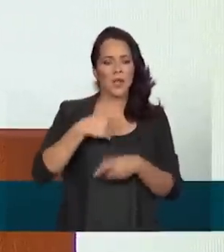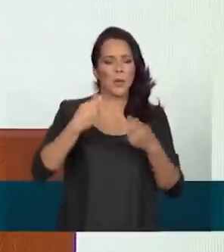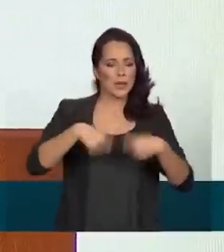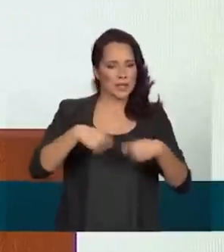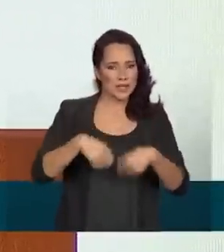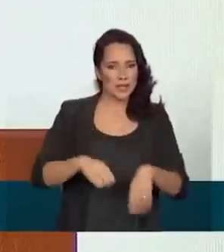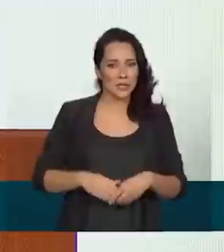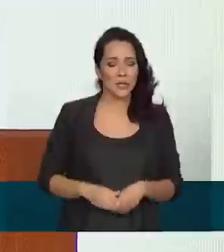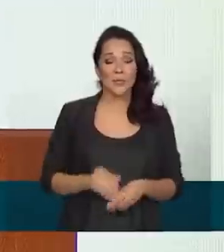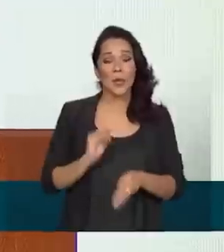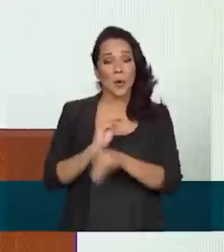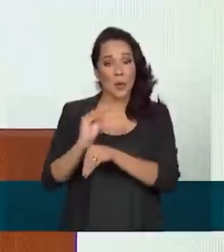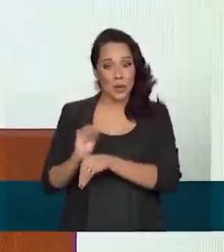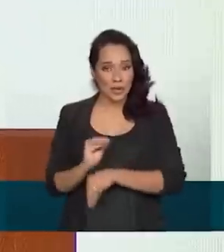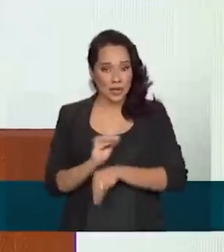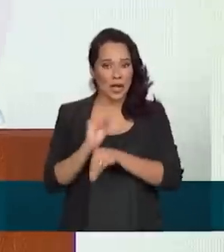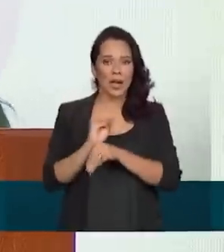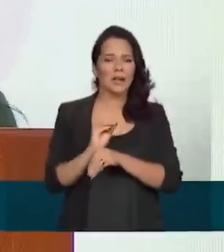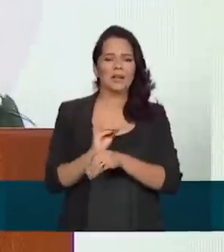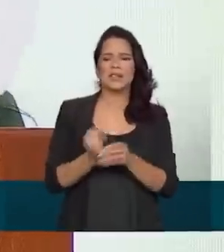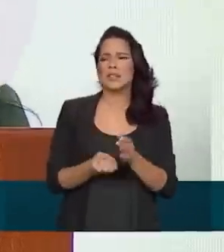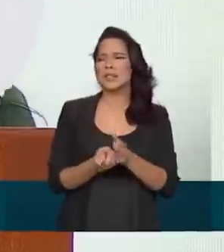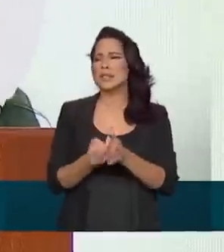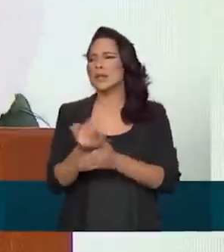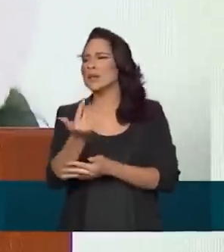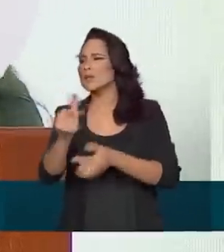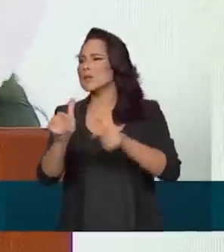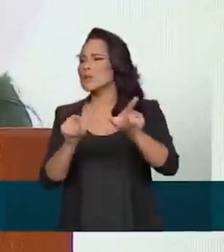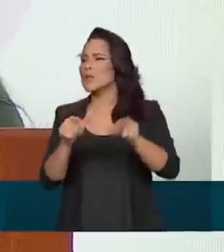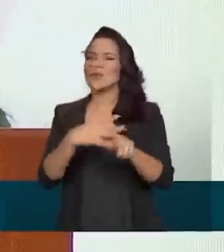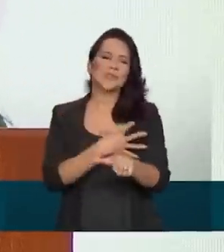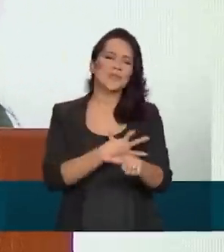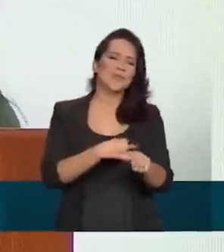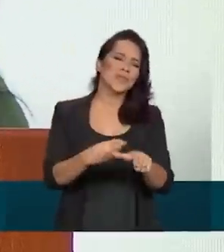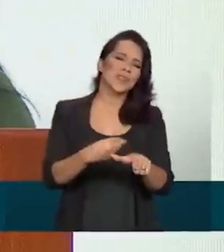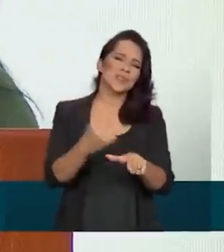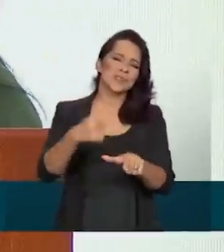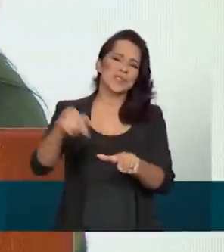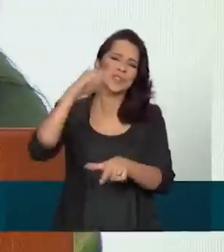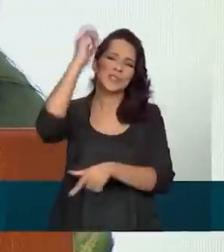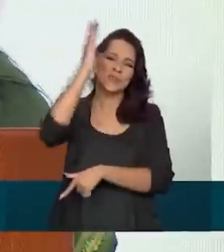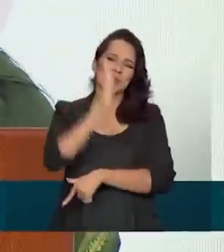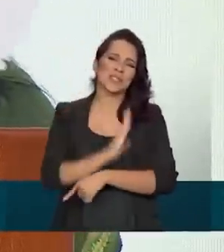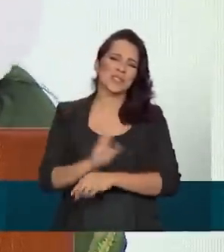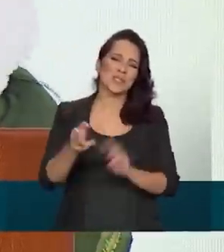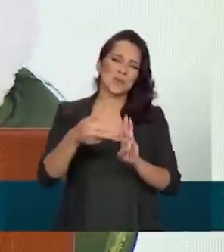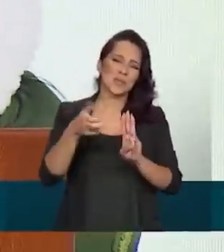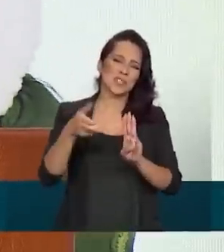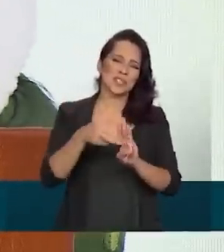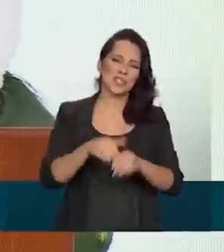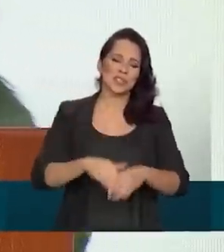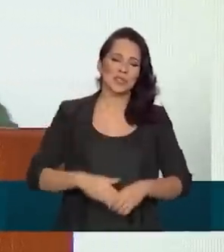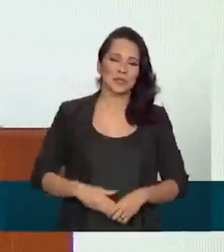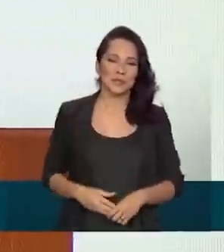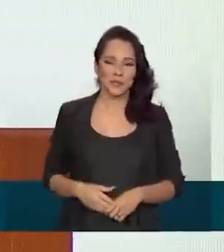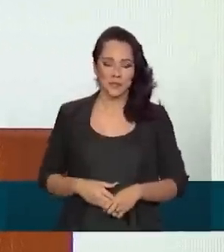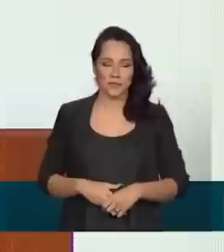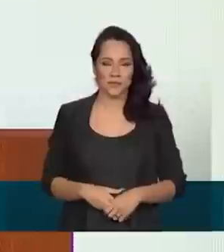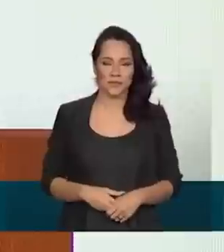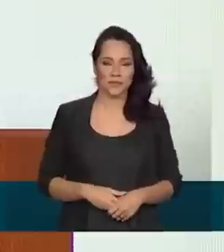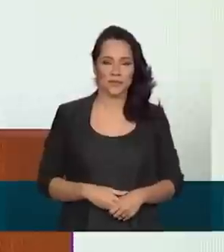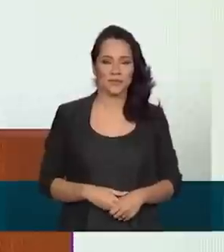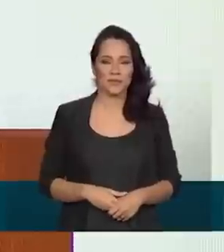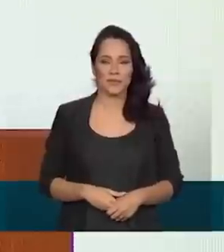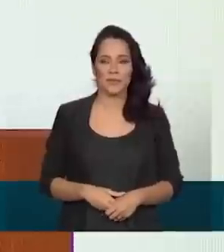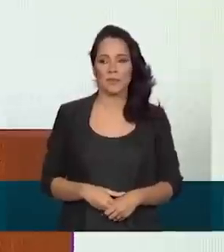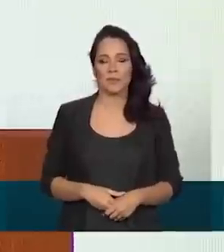preciso cuidar de tantos outros filhos e filhas dessa nação indígena brasileira.